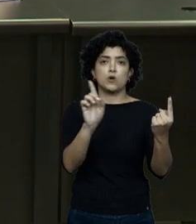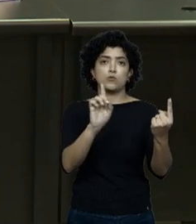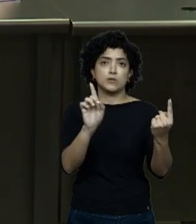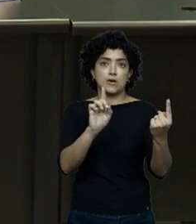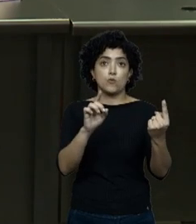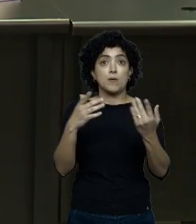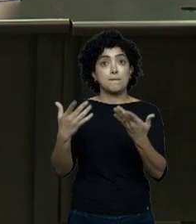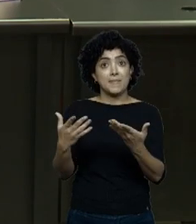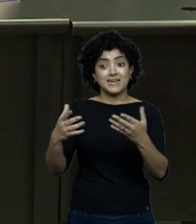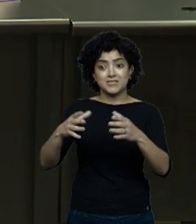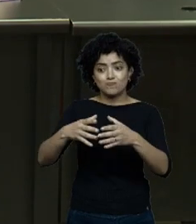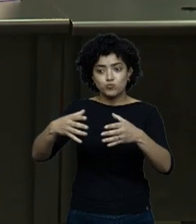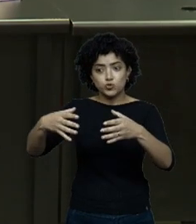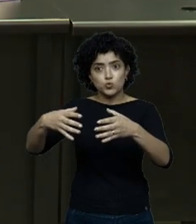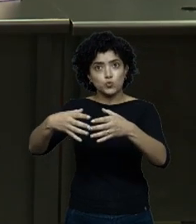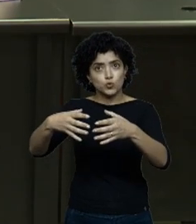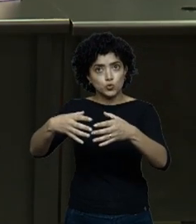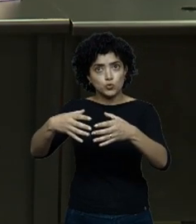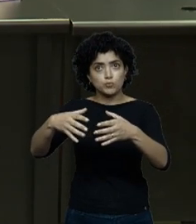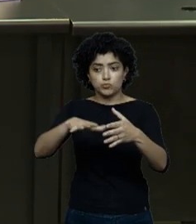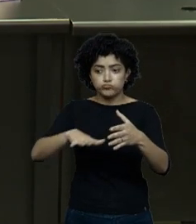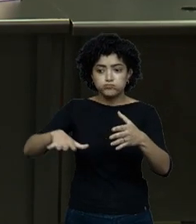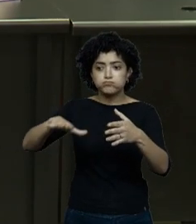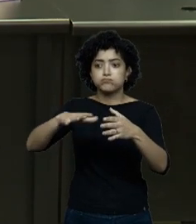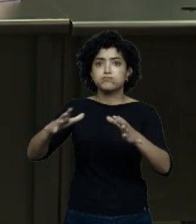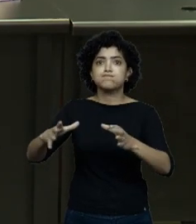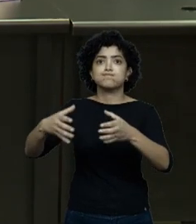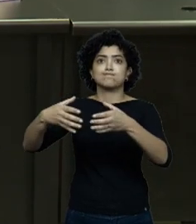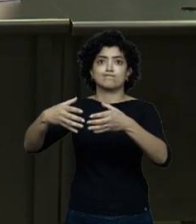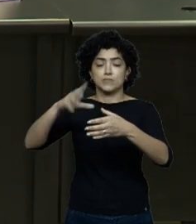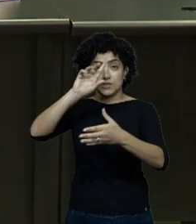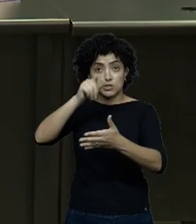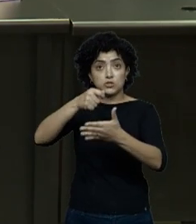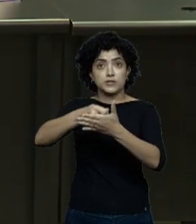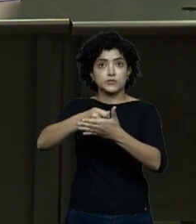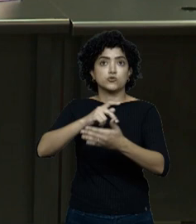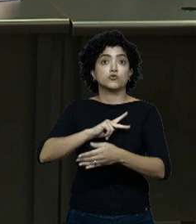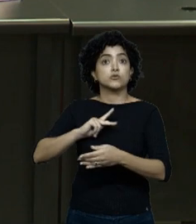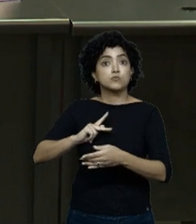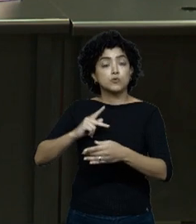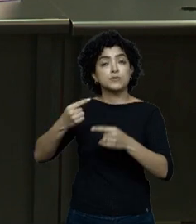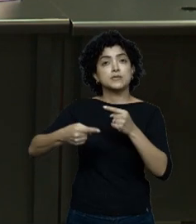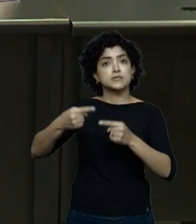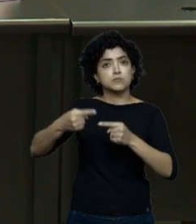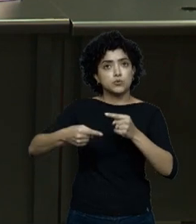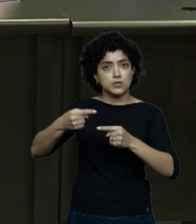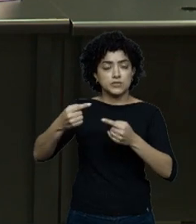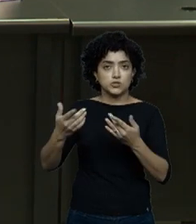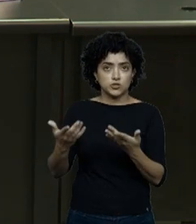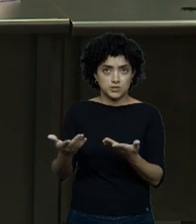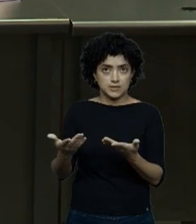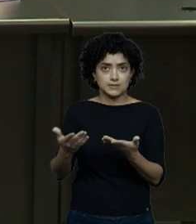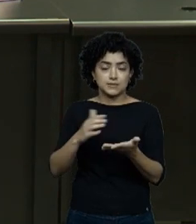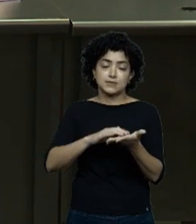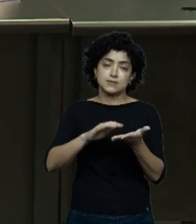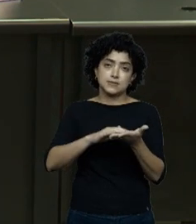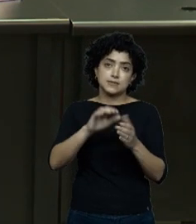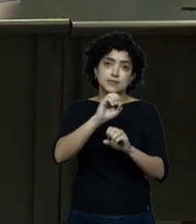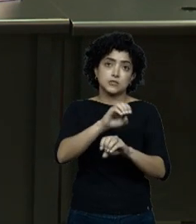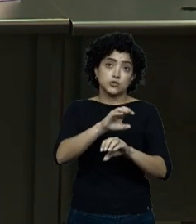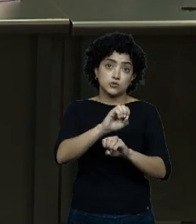mas sem problema coletivo de uma classe que decorreu de decisões públicas e políticas da secretaria de educação